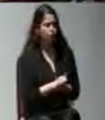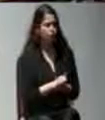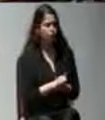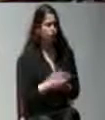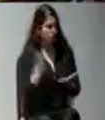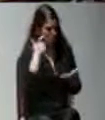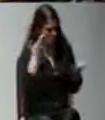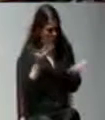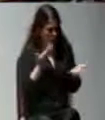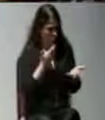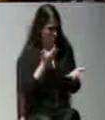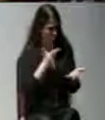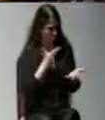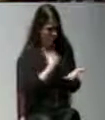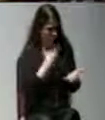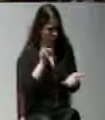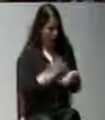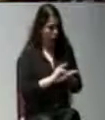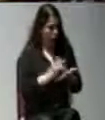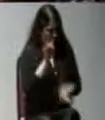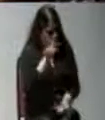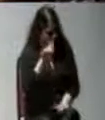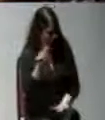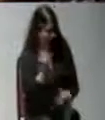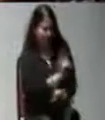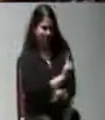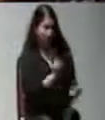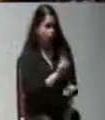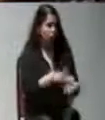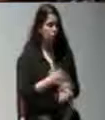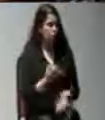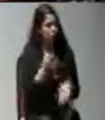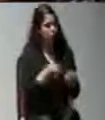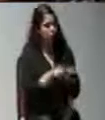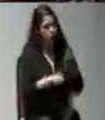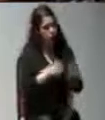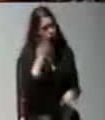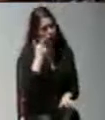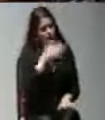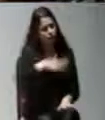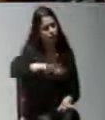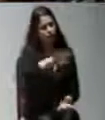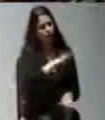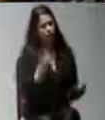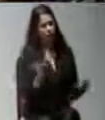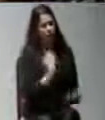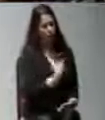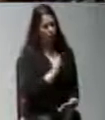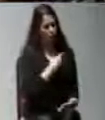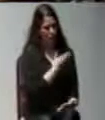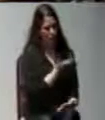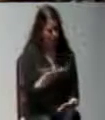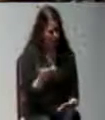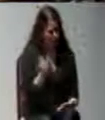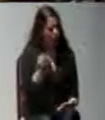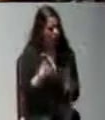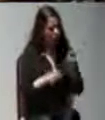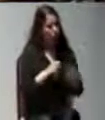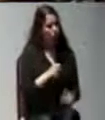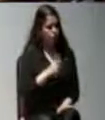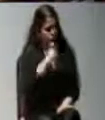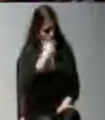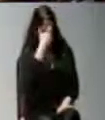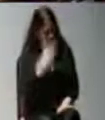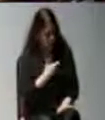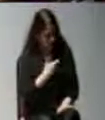será. E o que é mais importante levar em consideração o nosso cenário atual, ser também